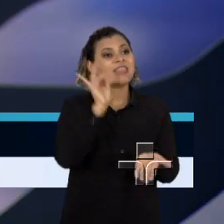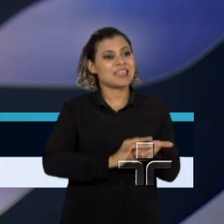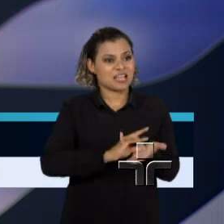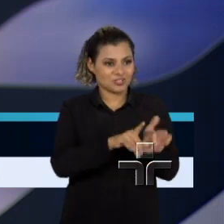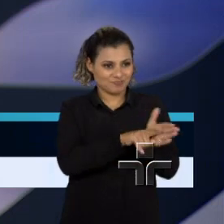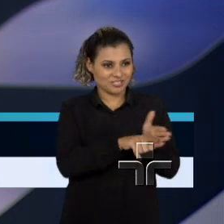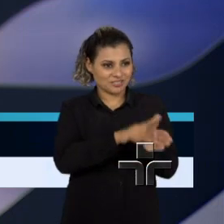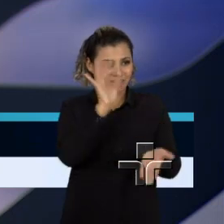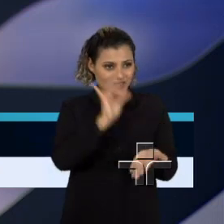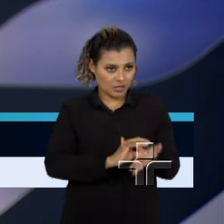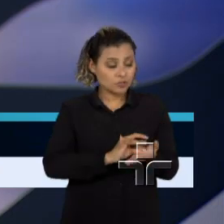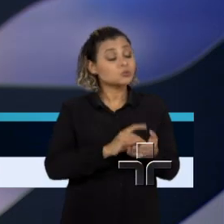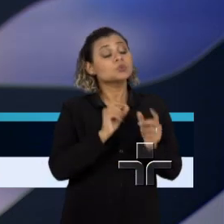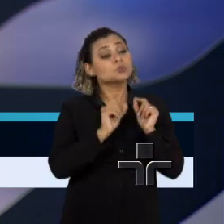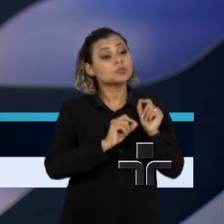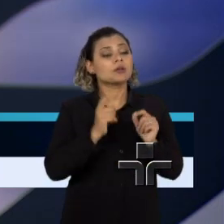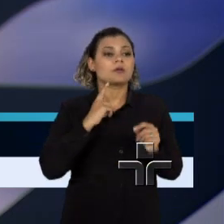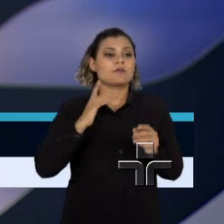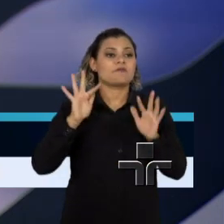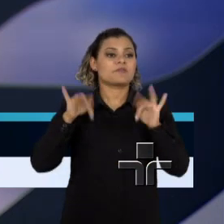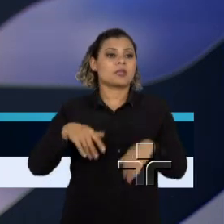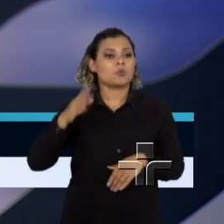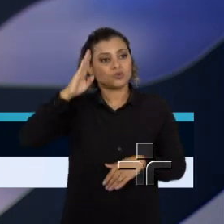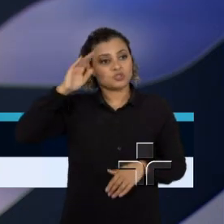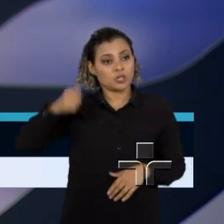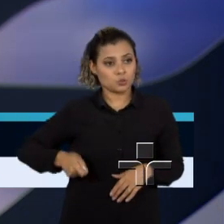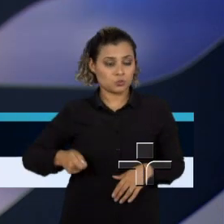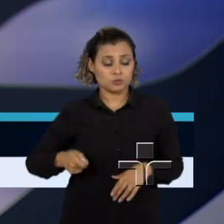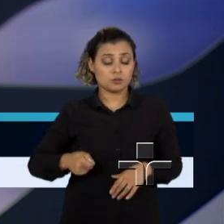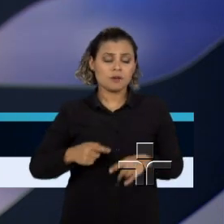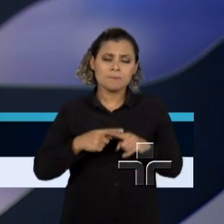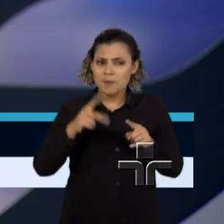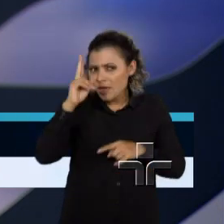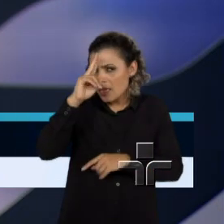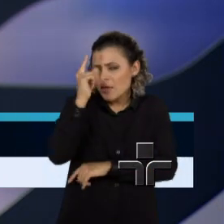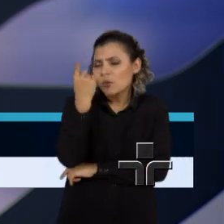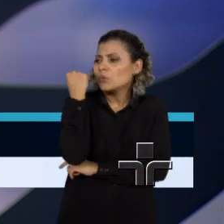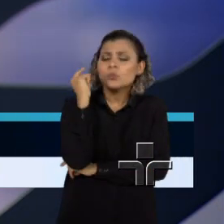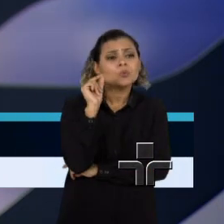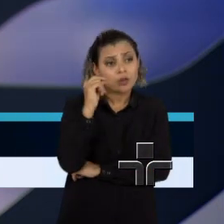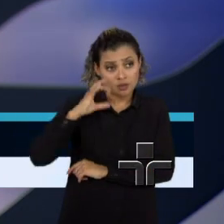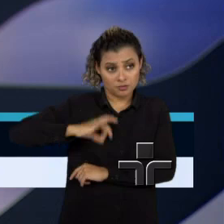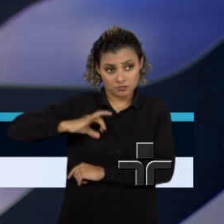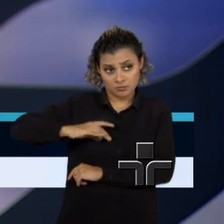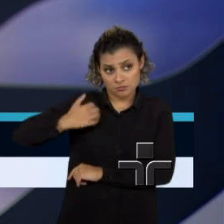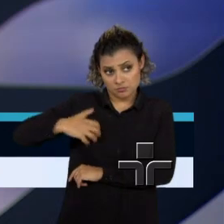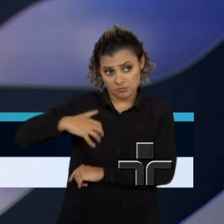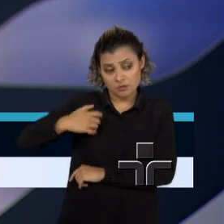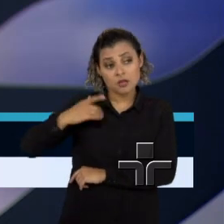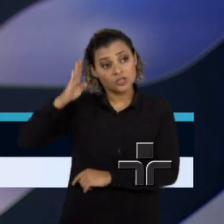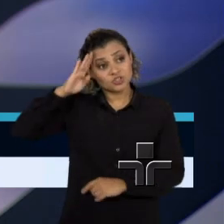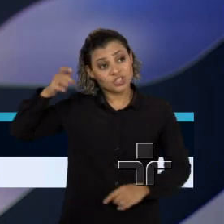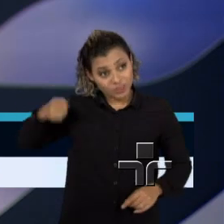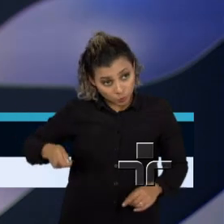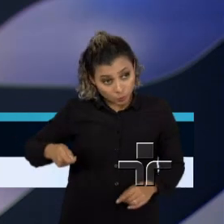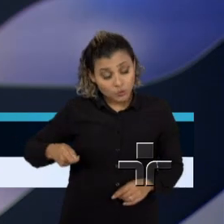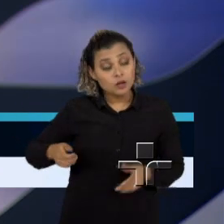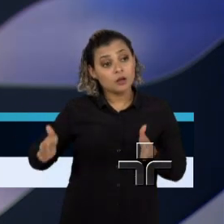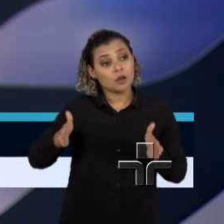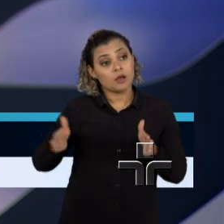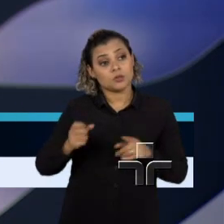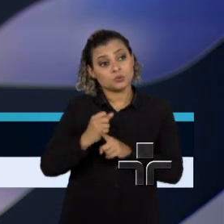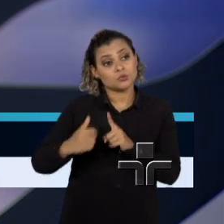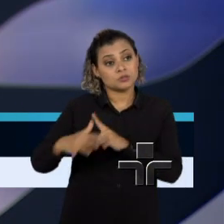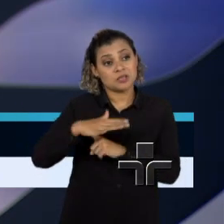fez imediatamente após o fim da ditadura. Agora, vamos lembrar que na Argentina e no Chile, a ditadura foi, do ponto de vista